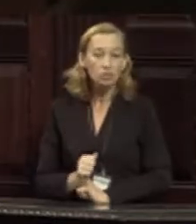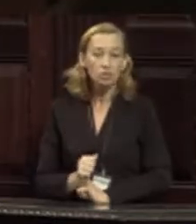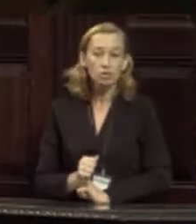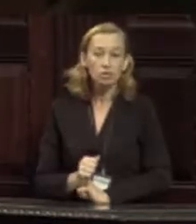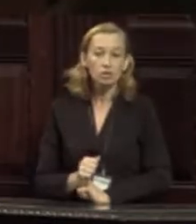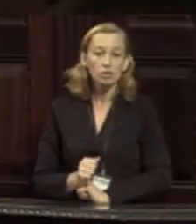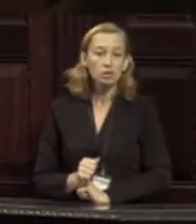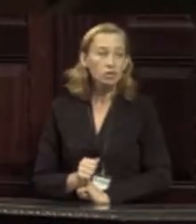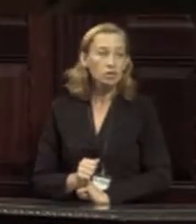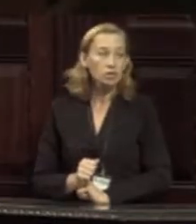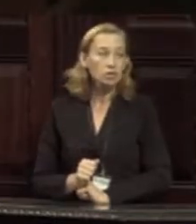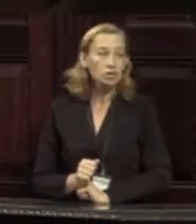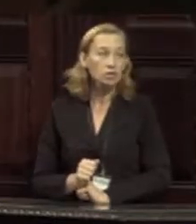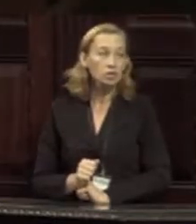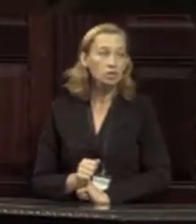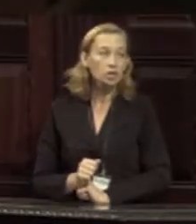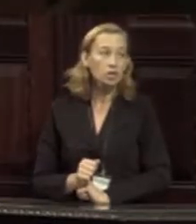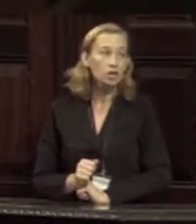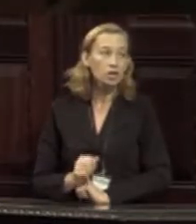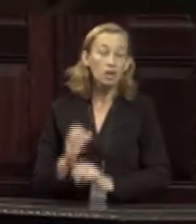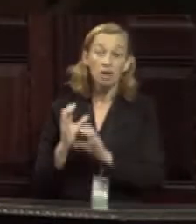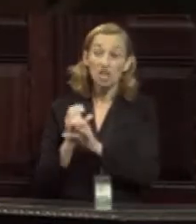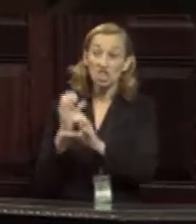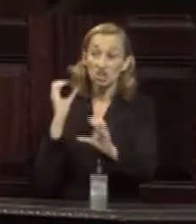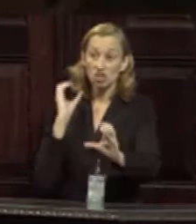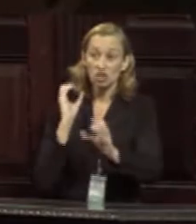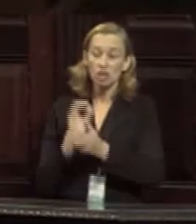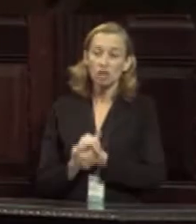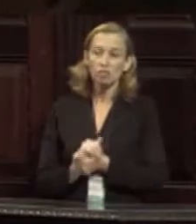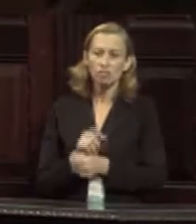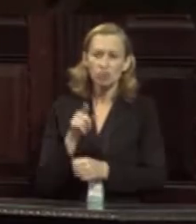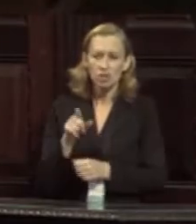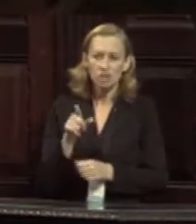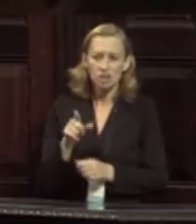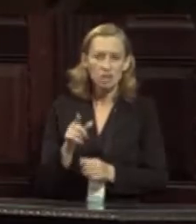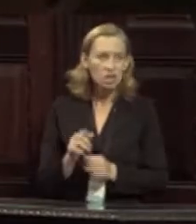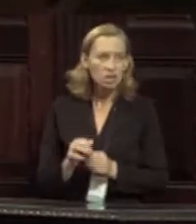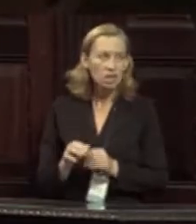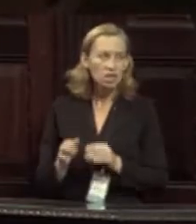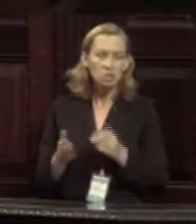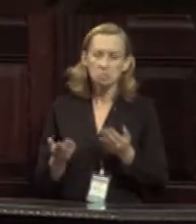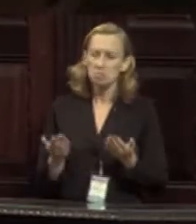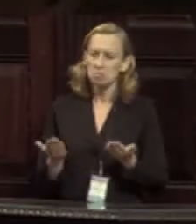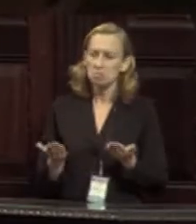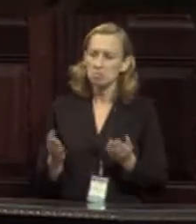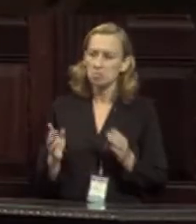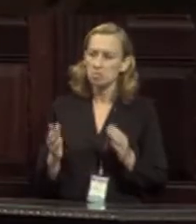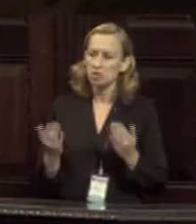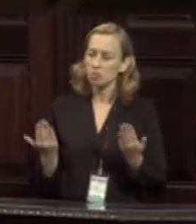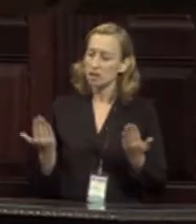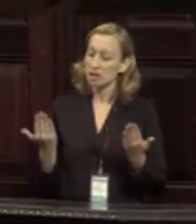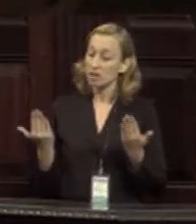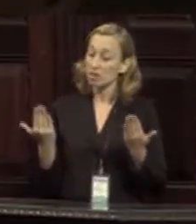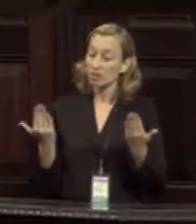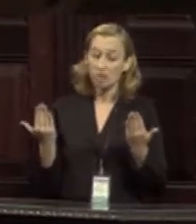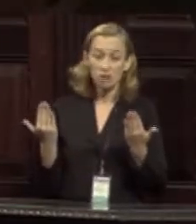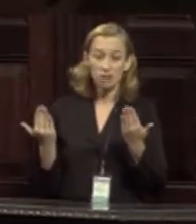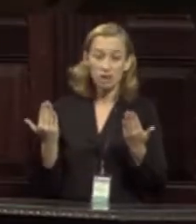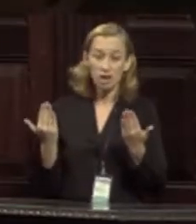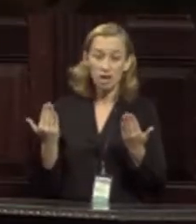Taxa interna de retorno, você calcula poço a poço, e não